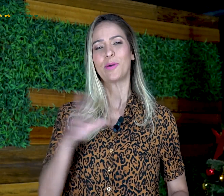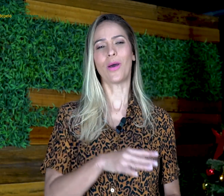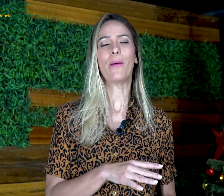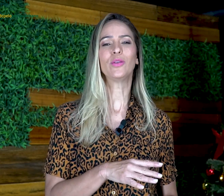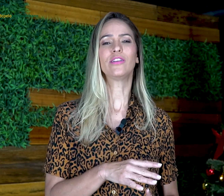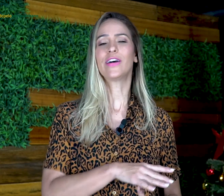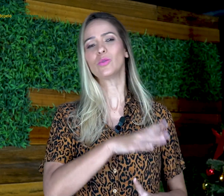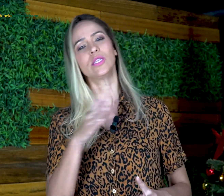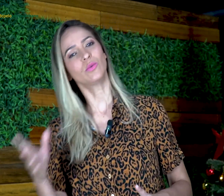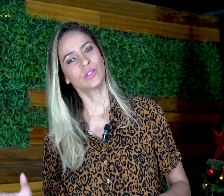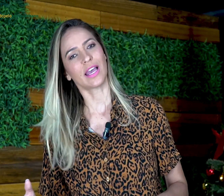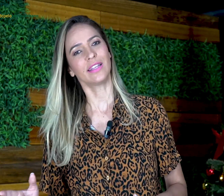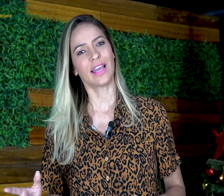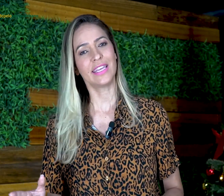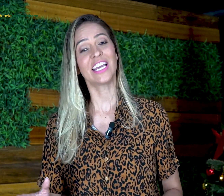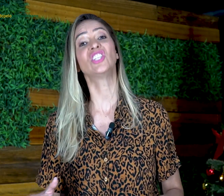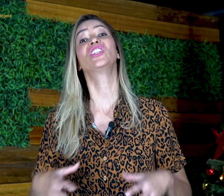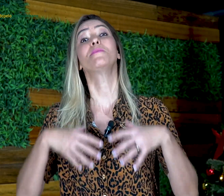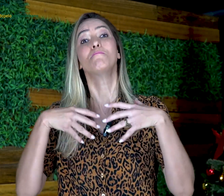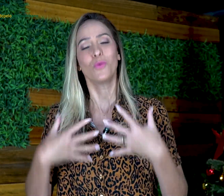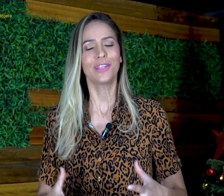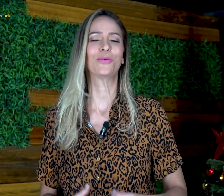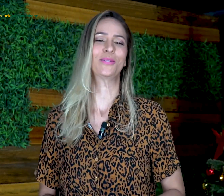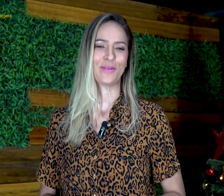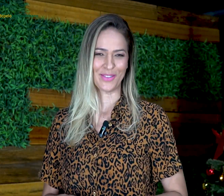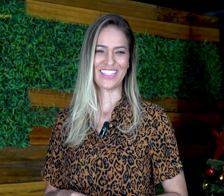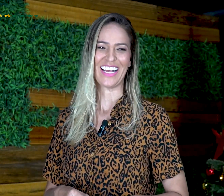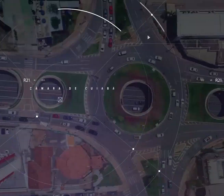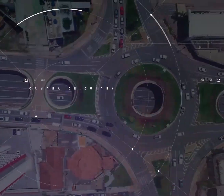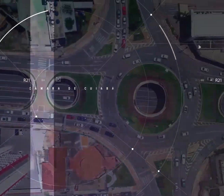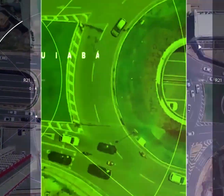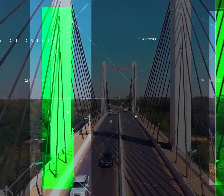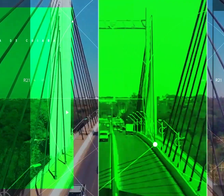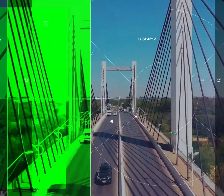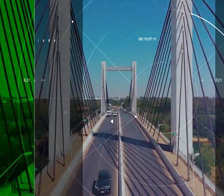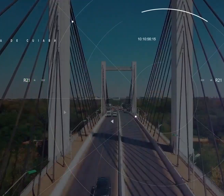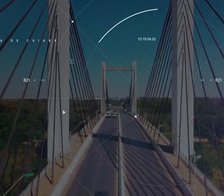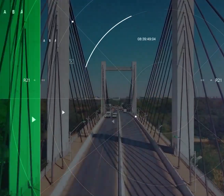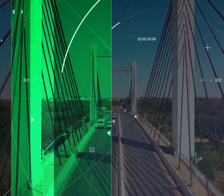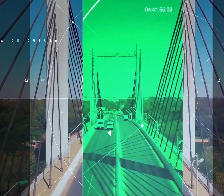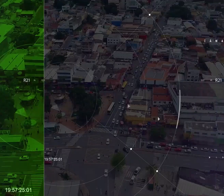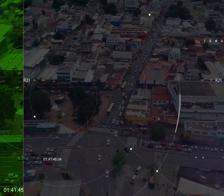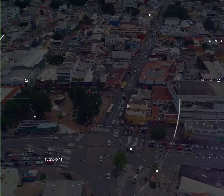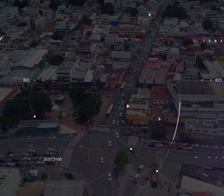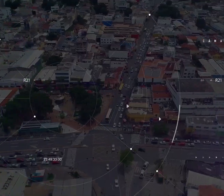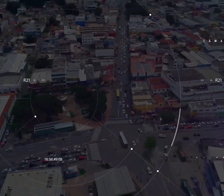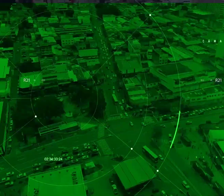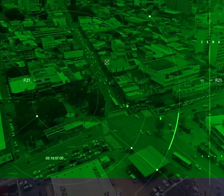E vamos para um rápido intervalo, não saia daí que a gente tem muita coisa para mostrar.